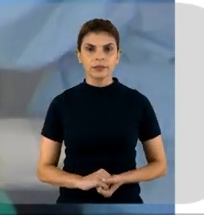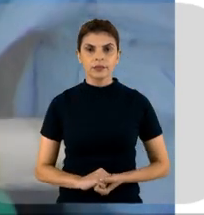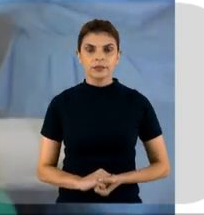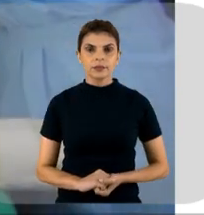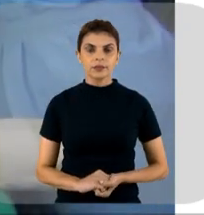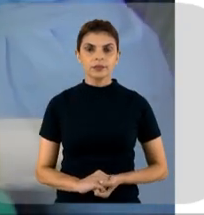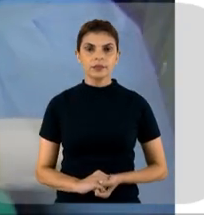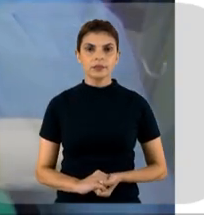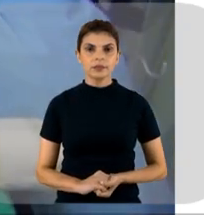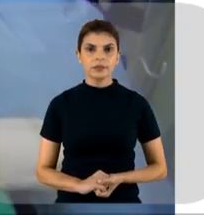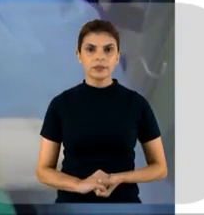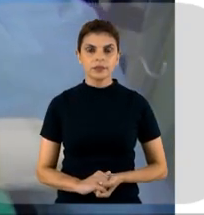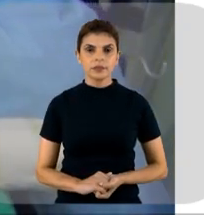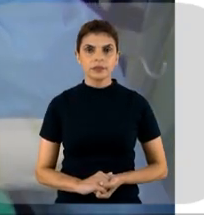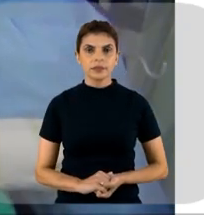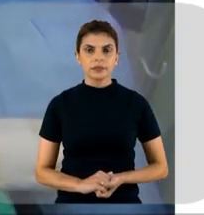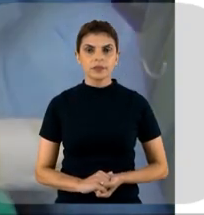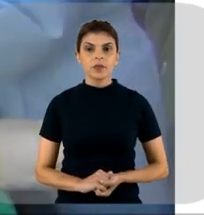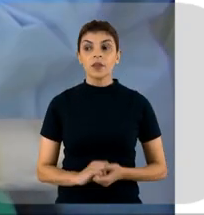E na face.